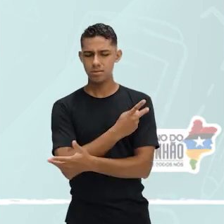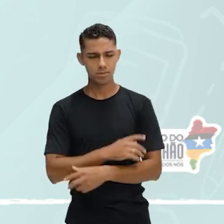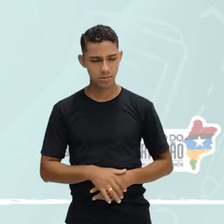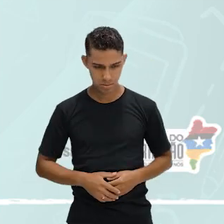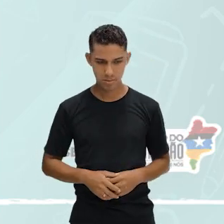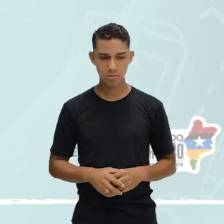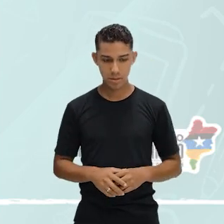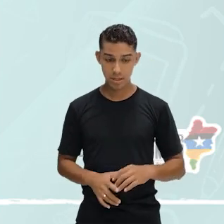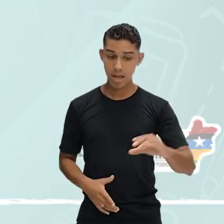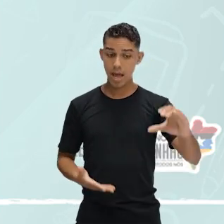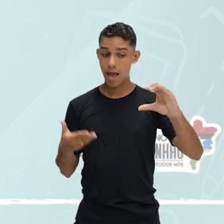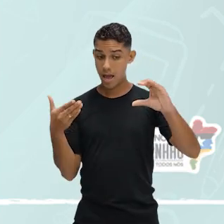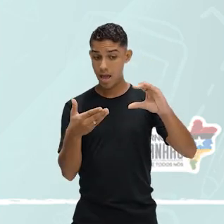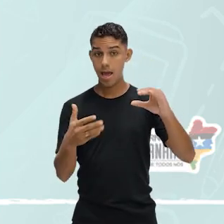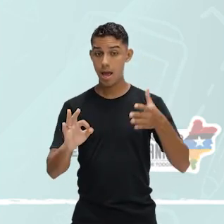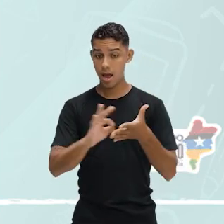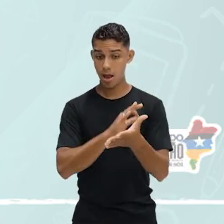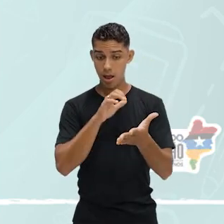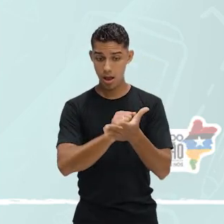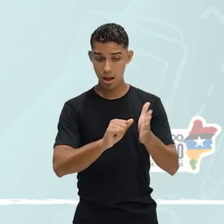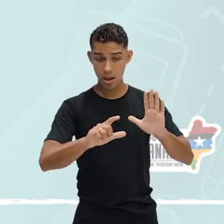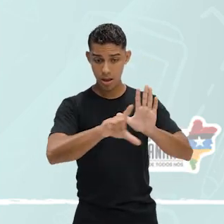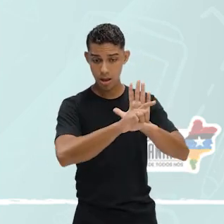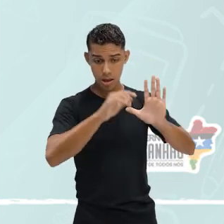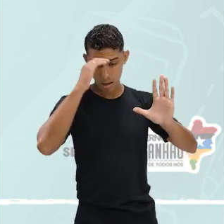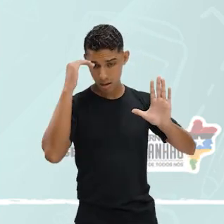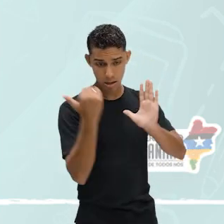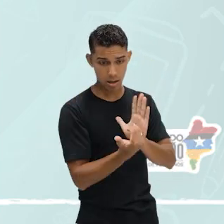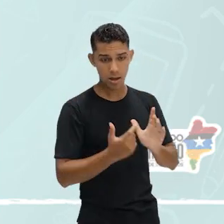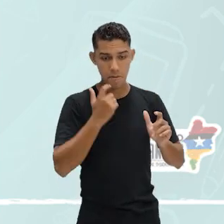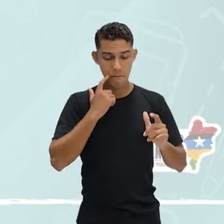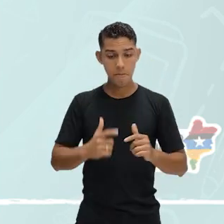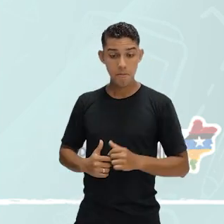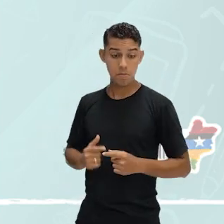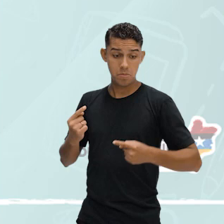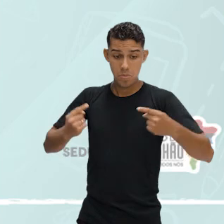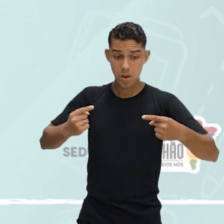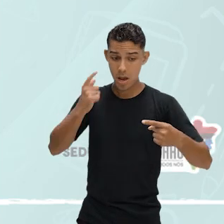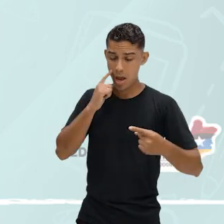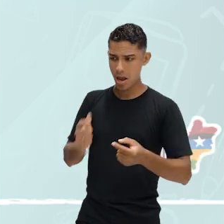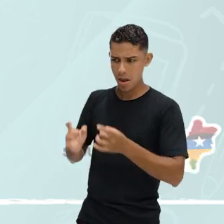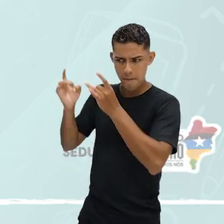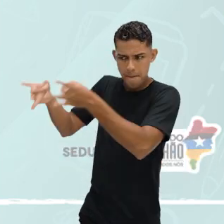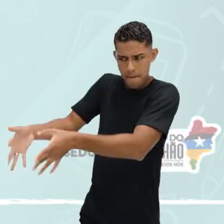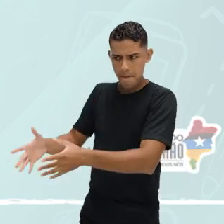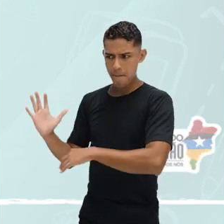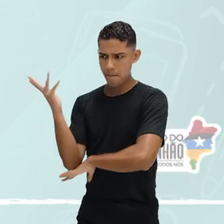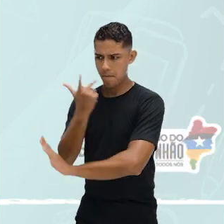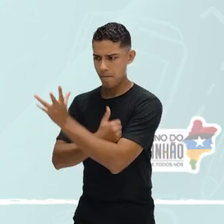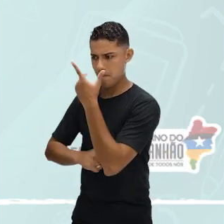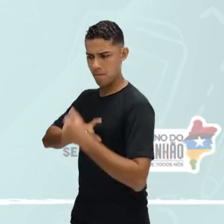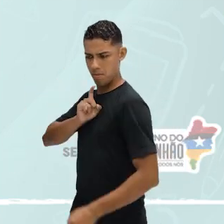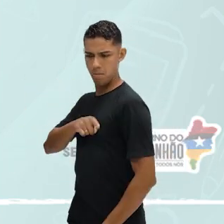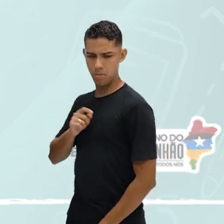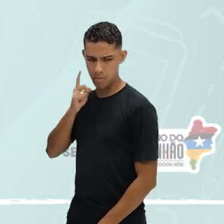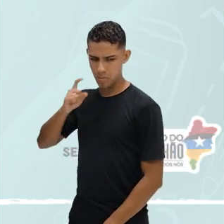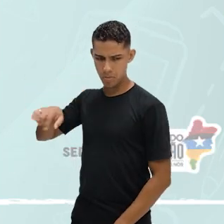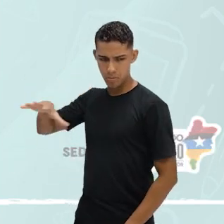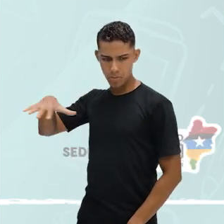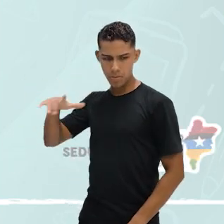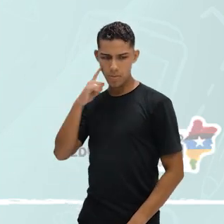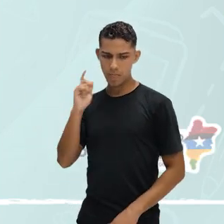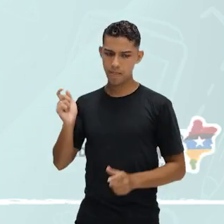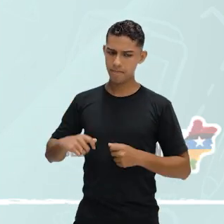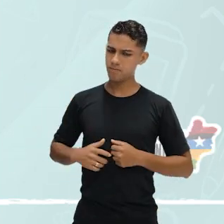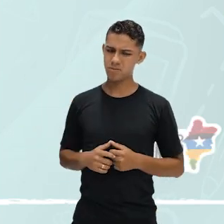Letra C. O contrato social implica o abandono da selvageria da barbárie em que o homem vivia. Bom, em Locke não